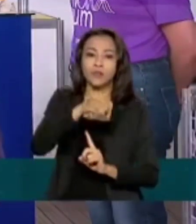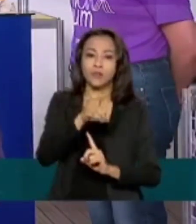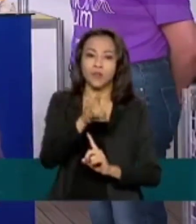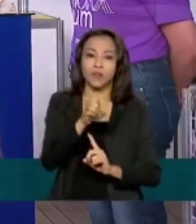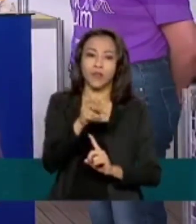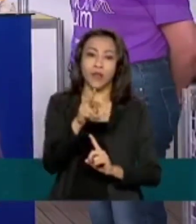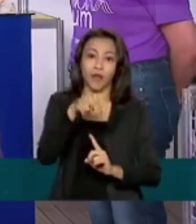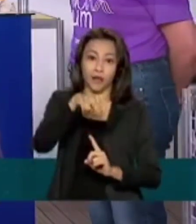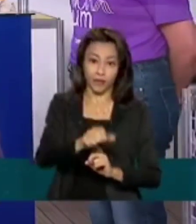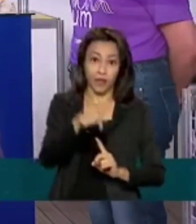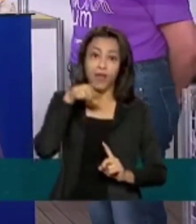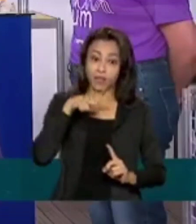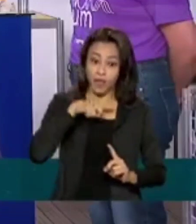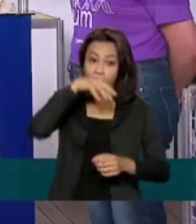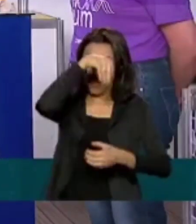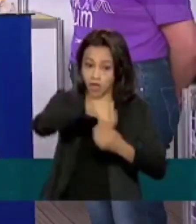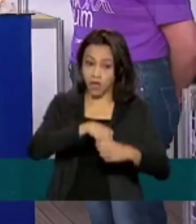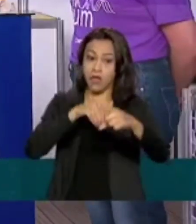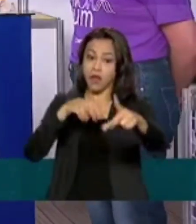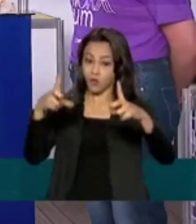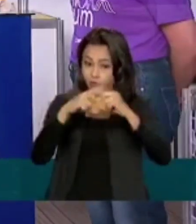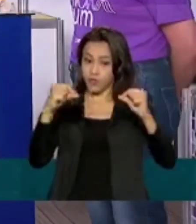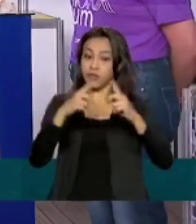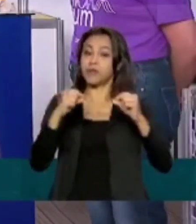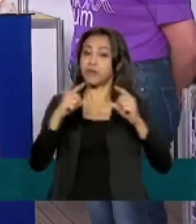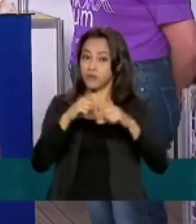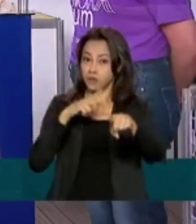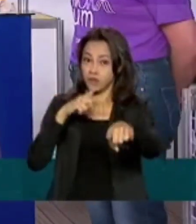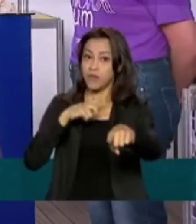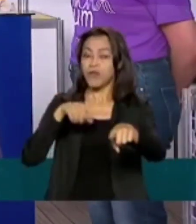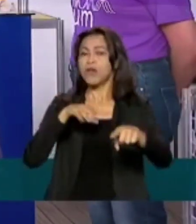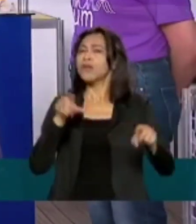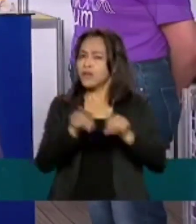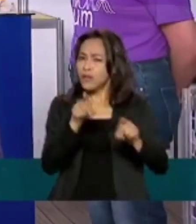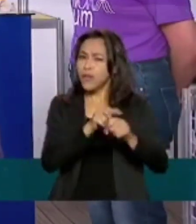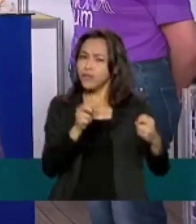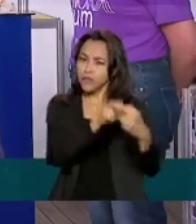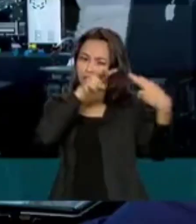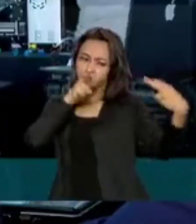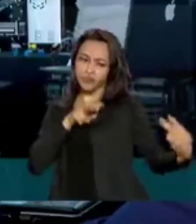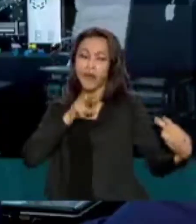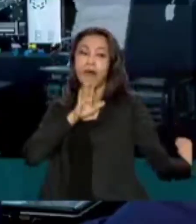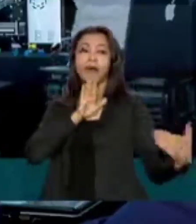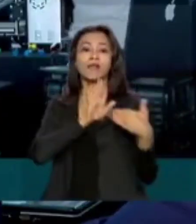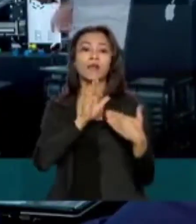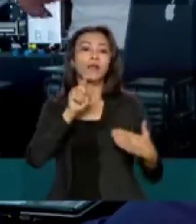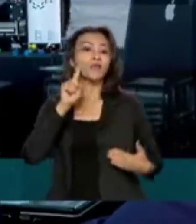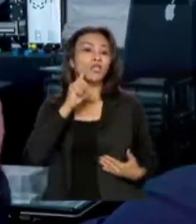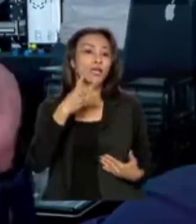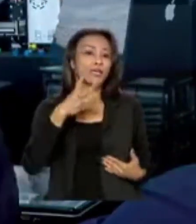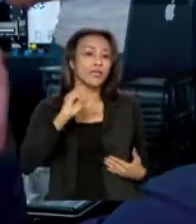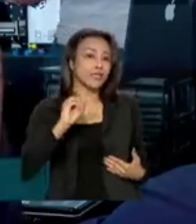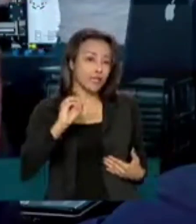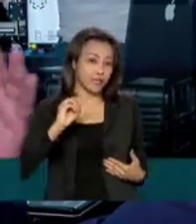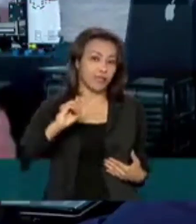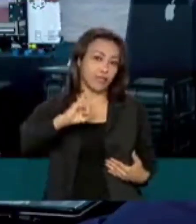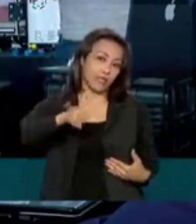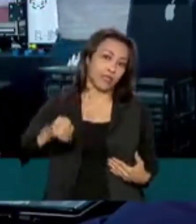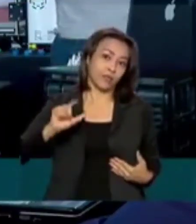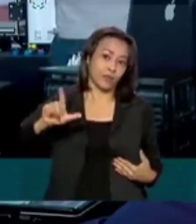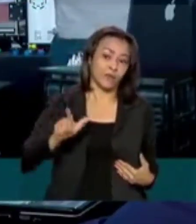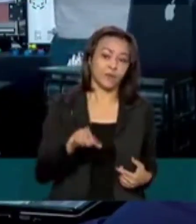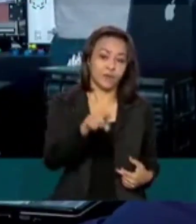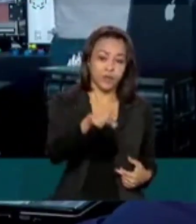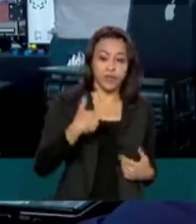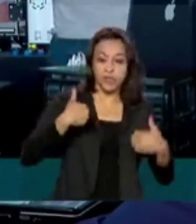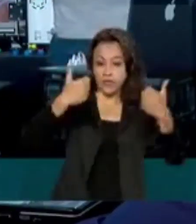da Universidade de Brasília e também de forma online e vai até o dia 30 de julho. Esse evento tem uma visão de longo prazo